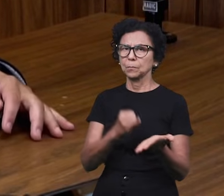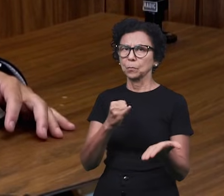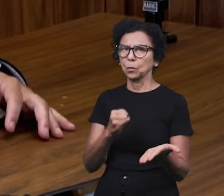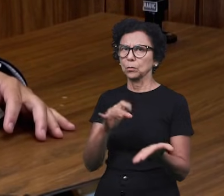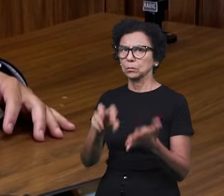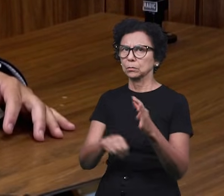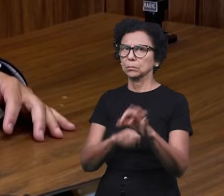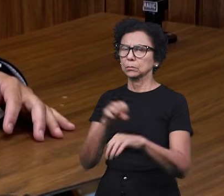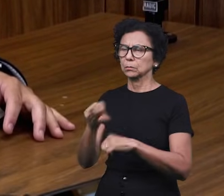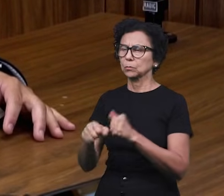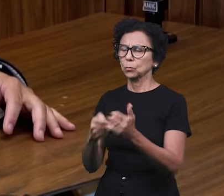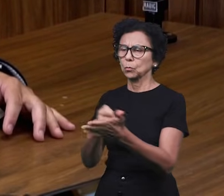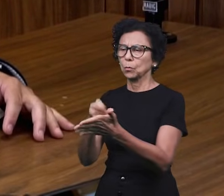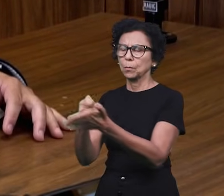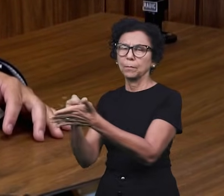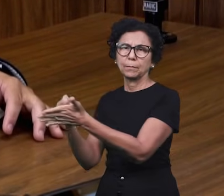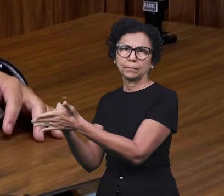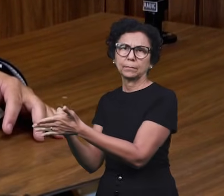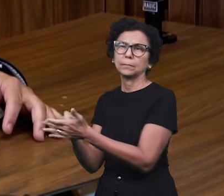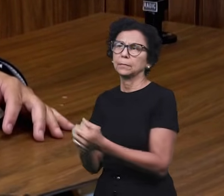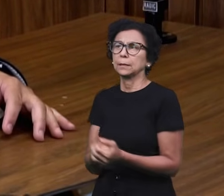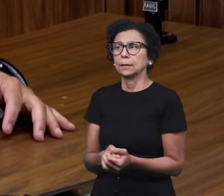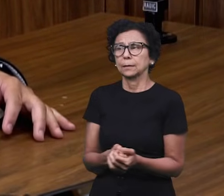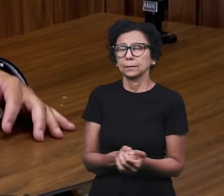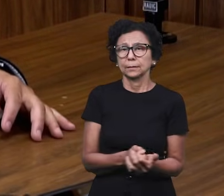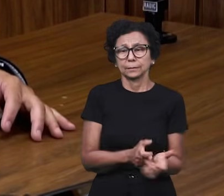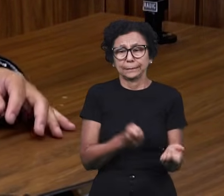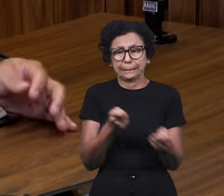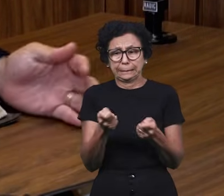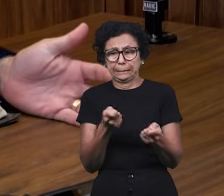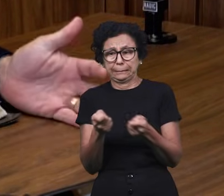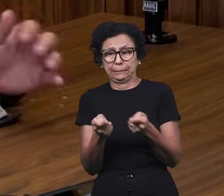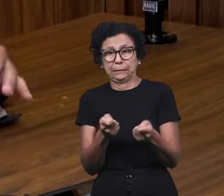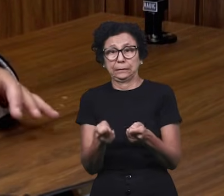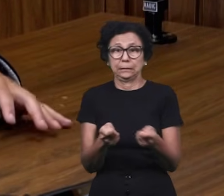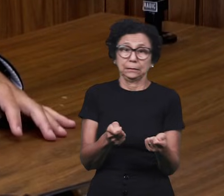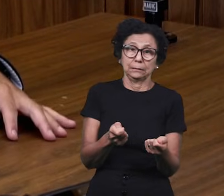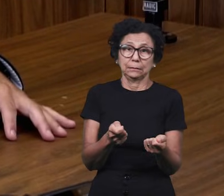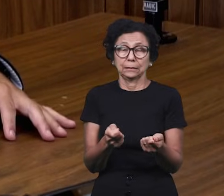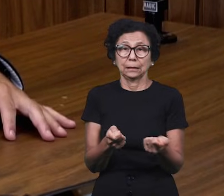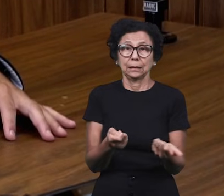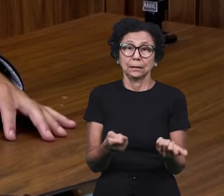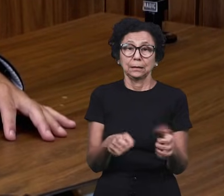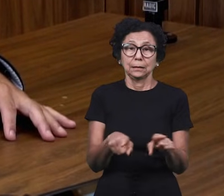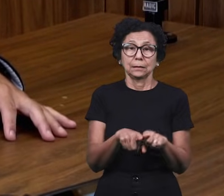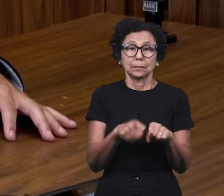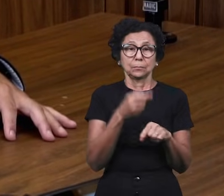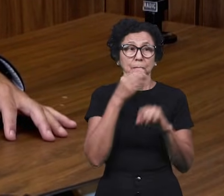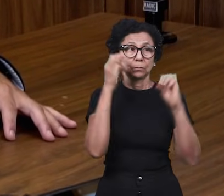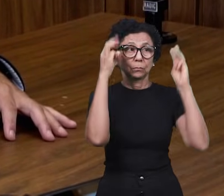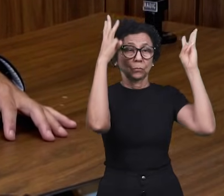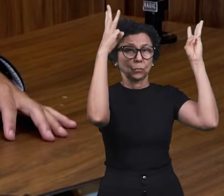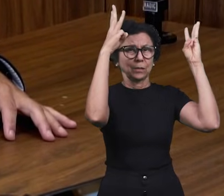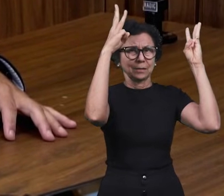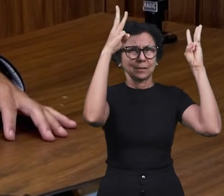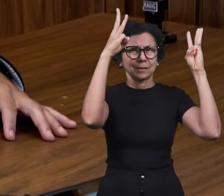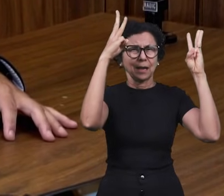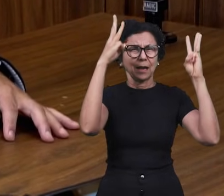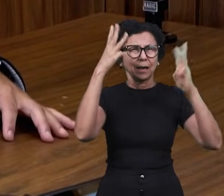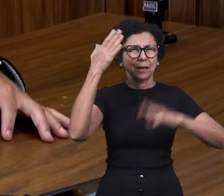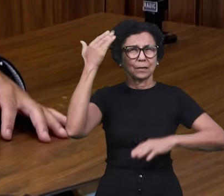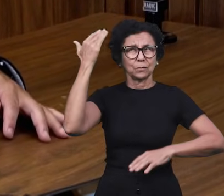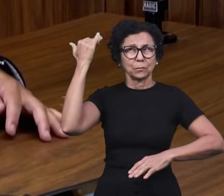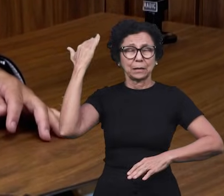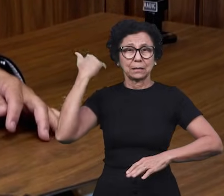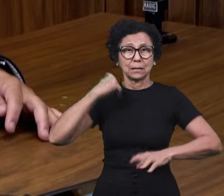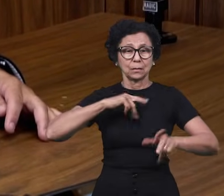intuito do povo dominador em implantar os impostos, né? Que a gente vê também até o próprio Moisés falando isso lá no Egito, quando